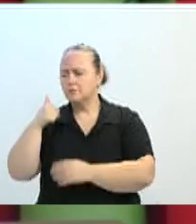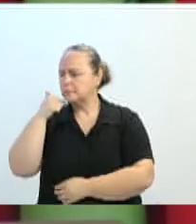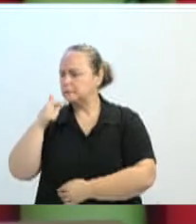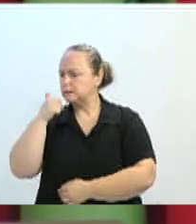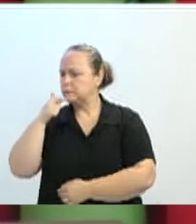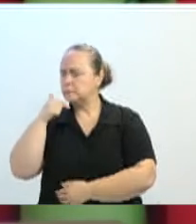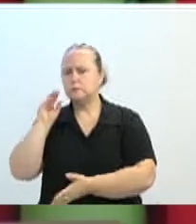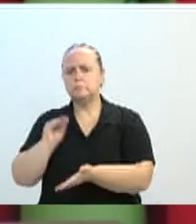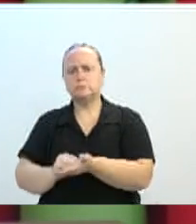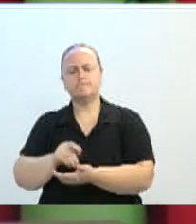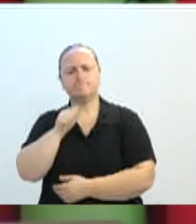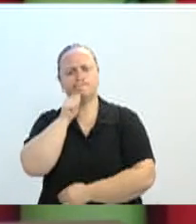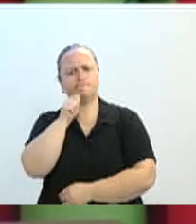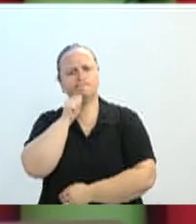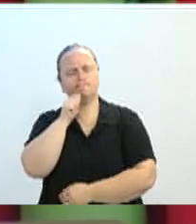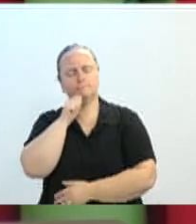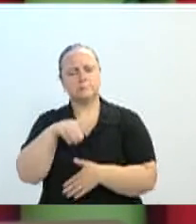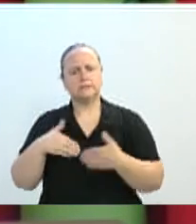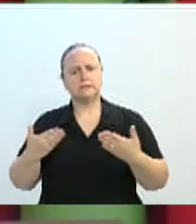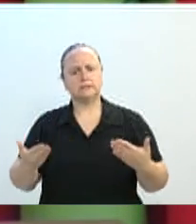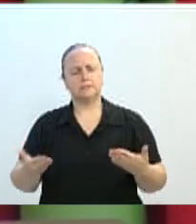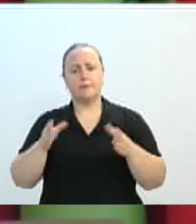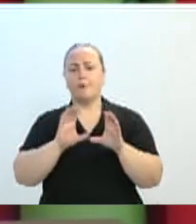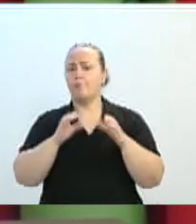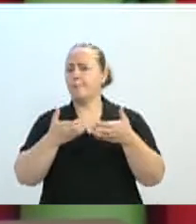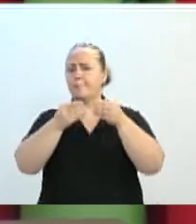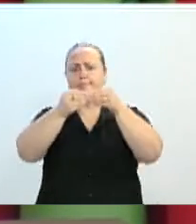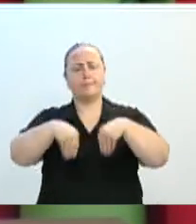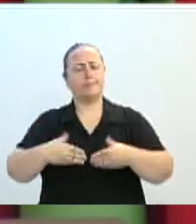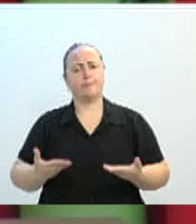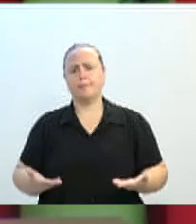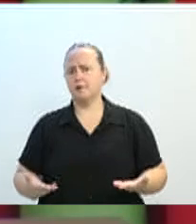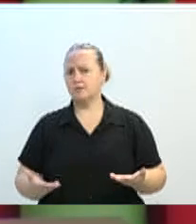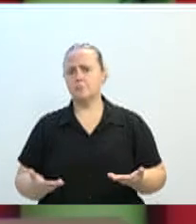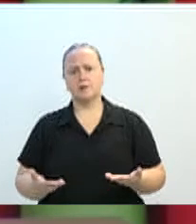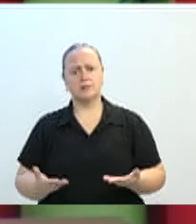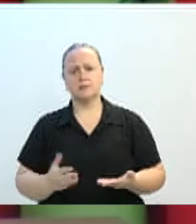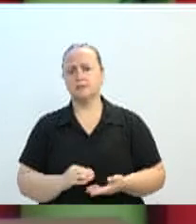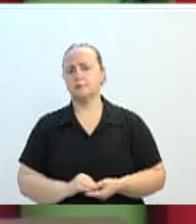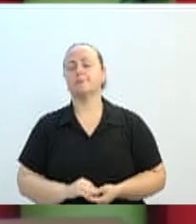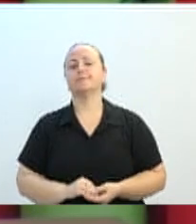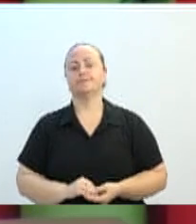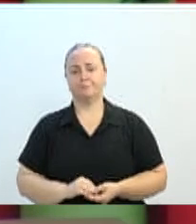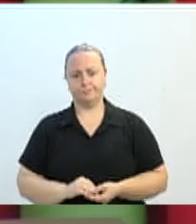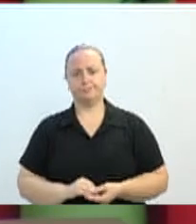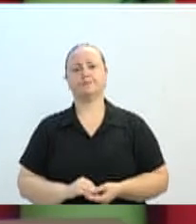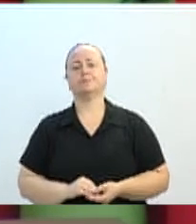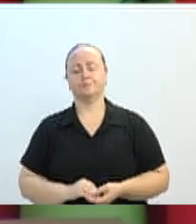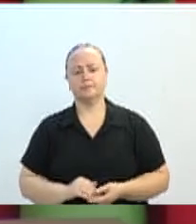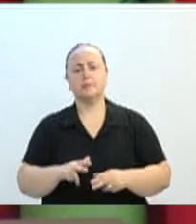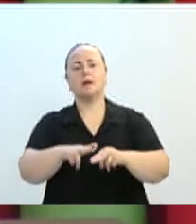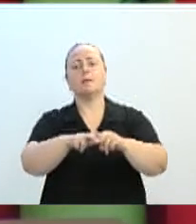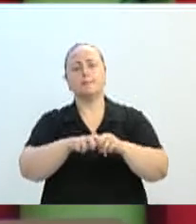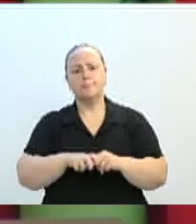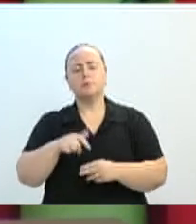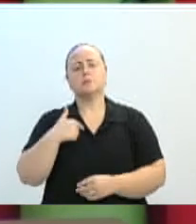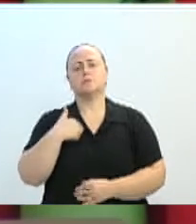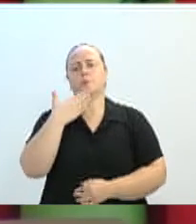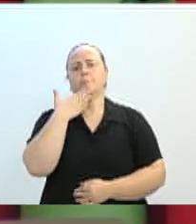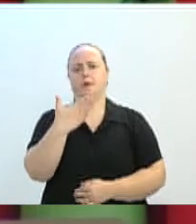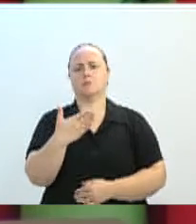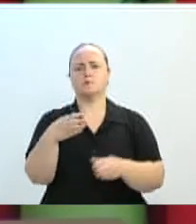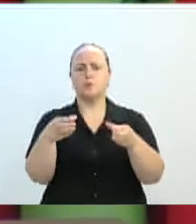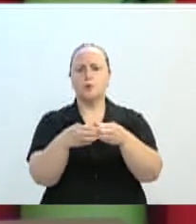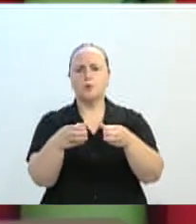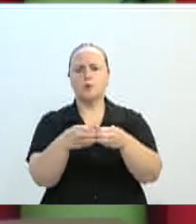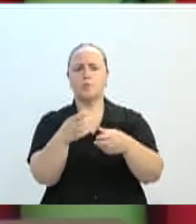conseguindo marcar as consultas EA comunidade está sendo prejudicada por essa situação então fica aqui um pedido administração pública